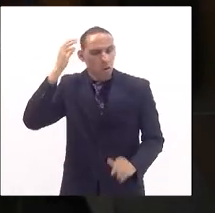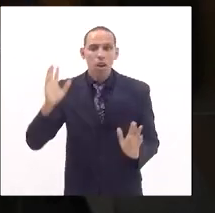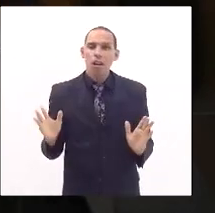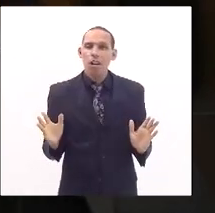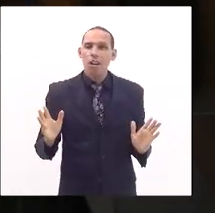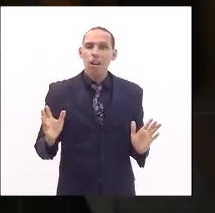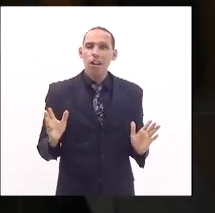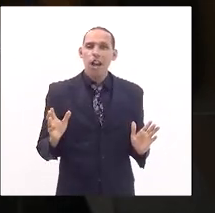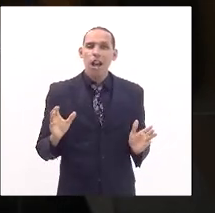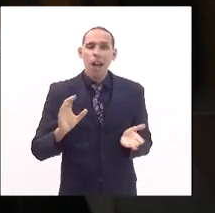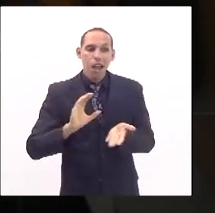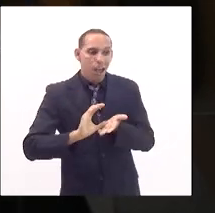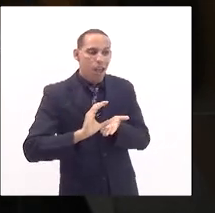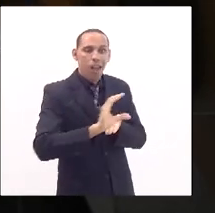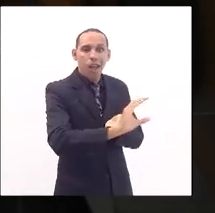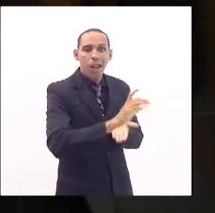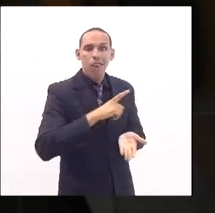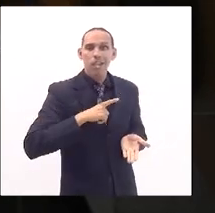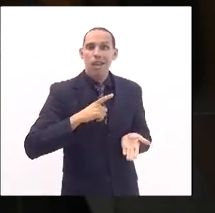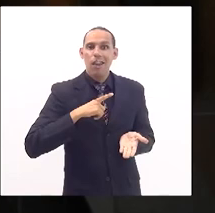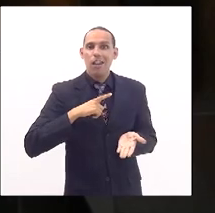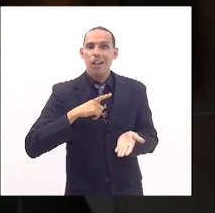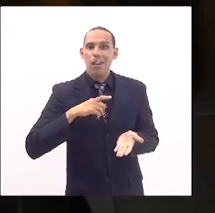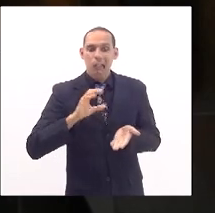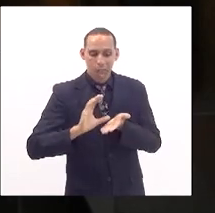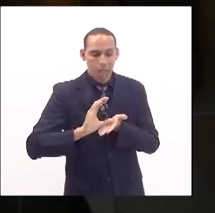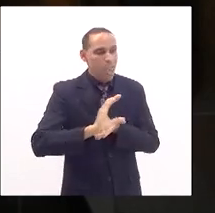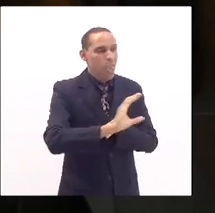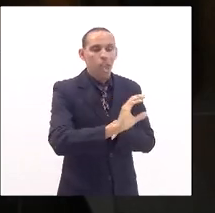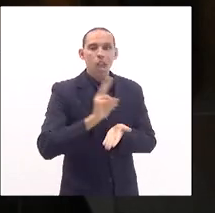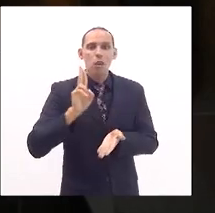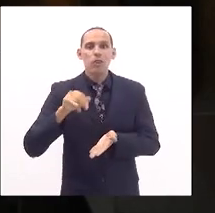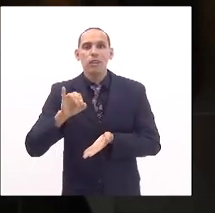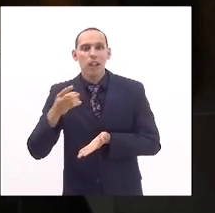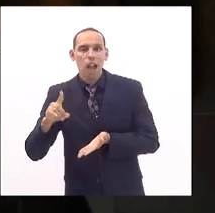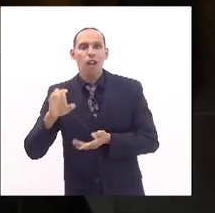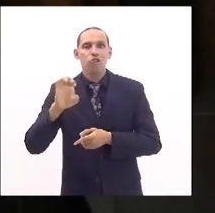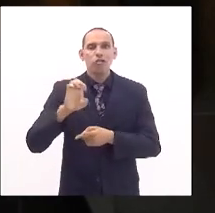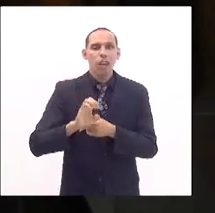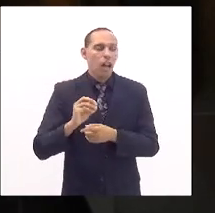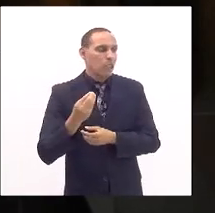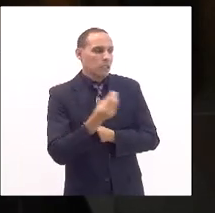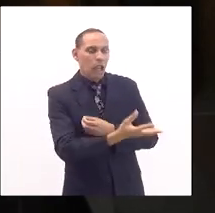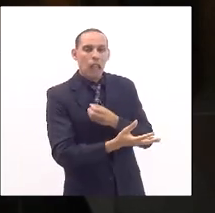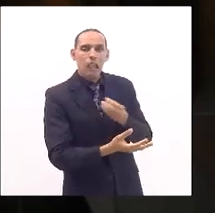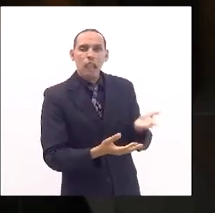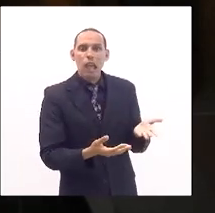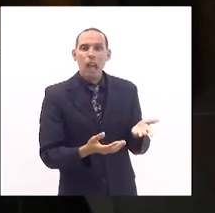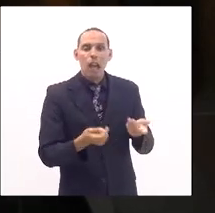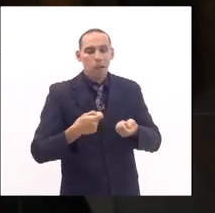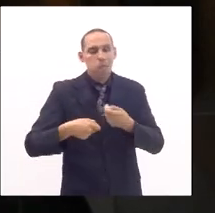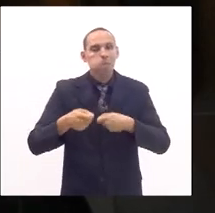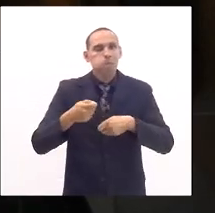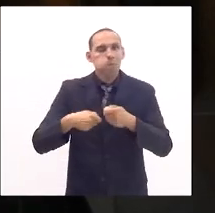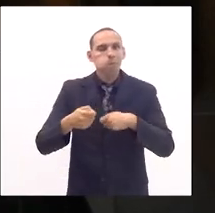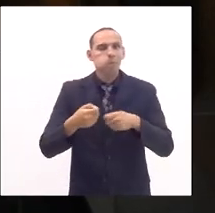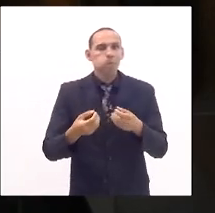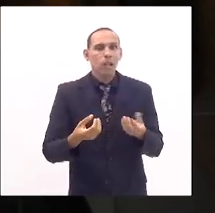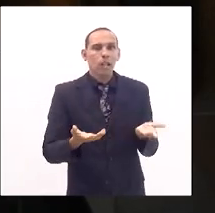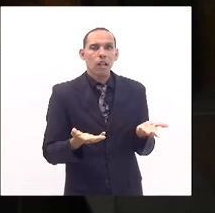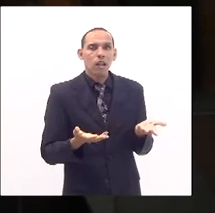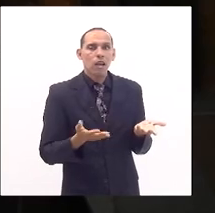recebe a verba do Estado recebe a verba da União administra coloca a gente lá de cabelo de emprego